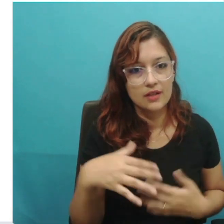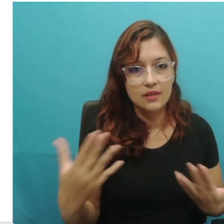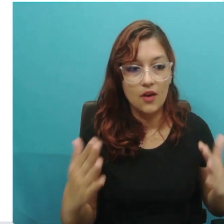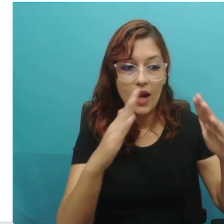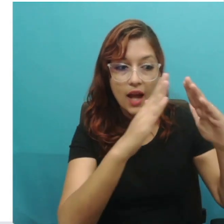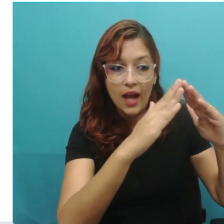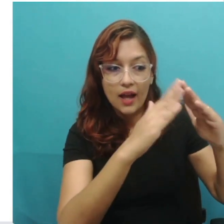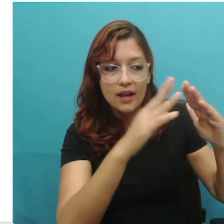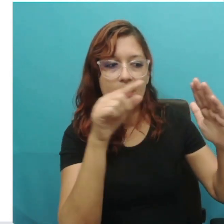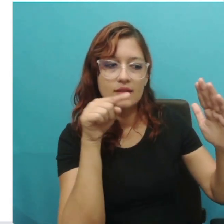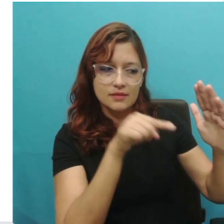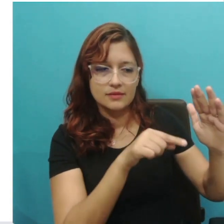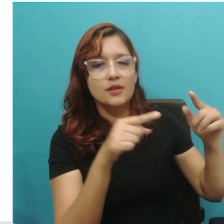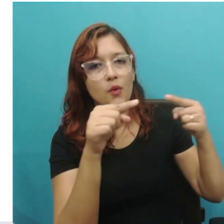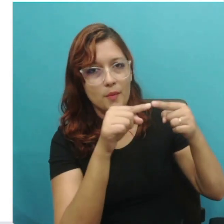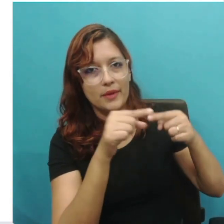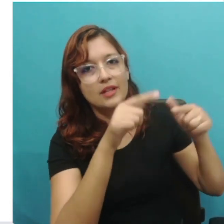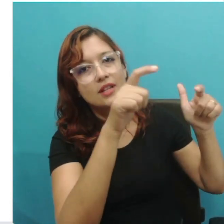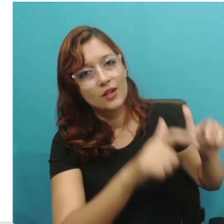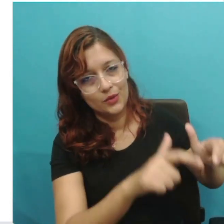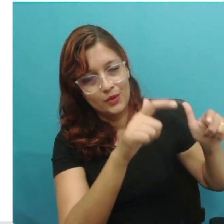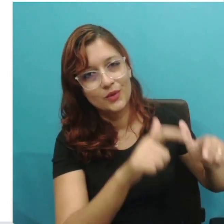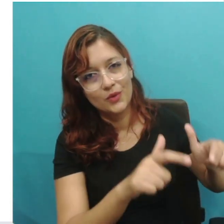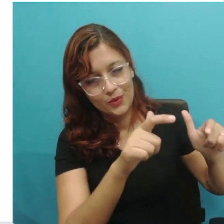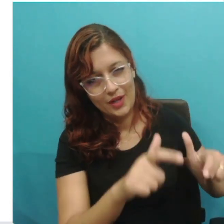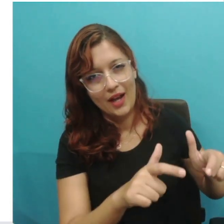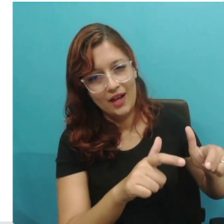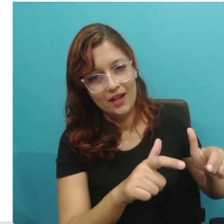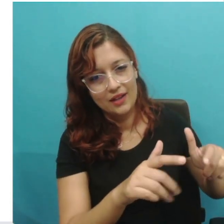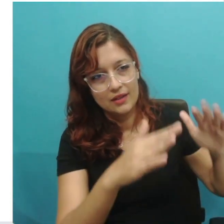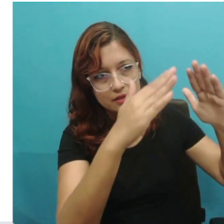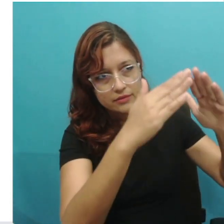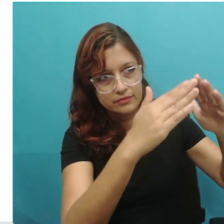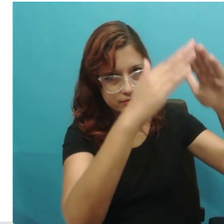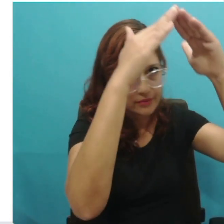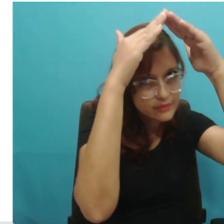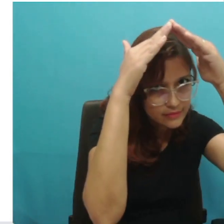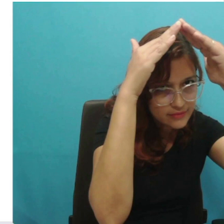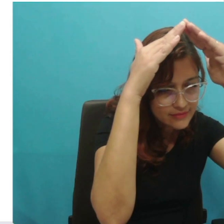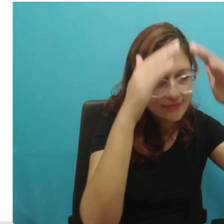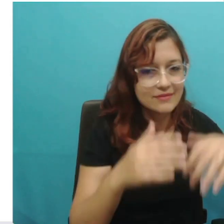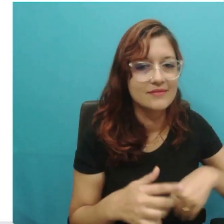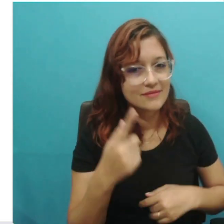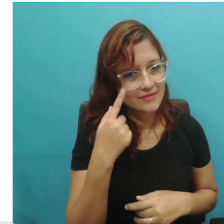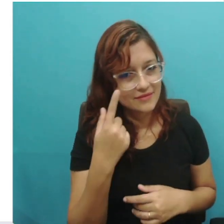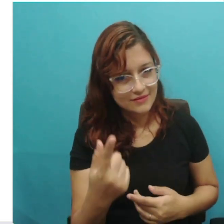nova. Então, a casa é um lugar.